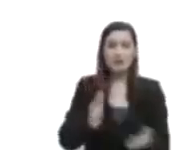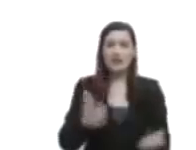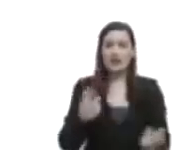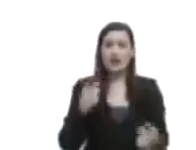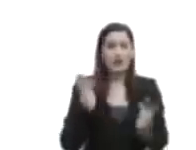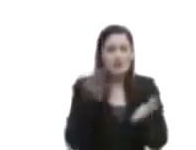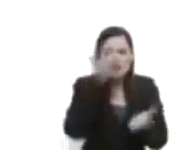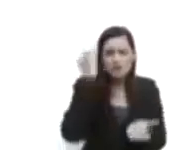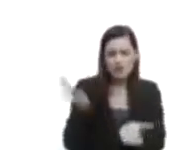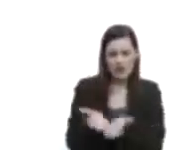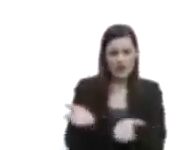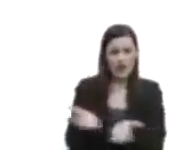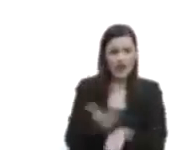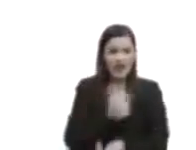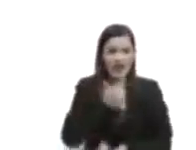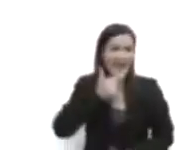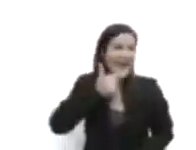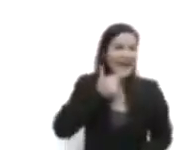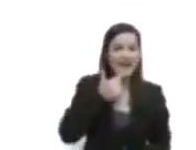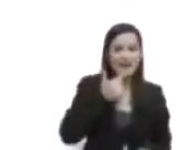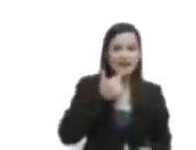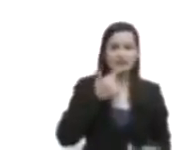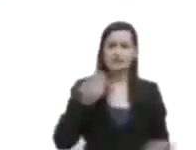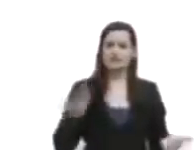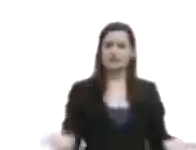coisas. Quando ele vê um noticiário